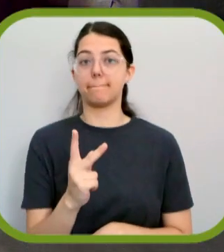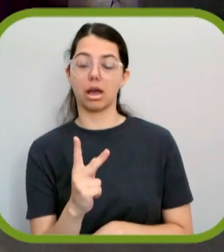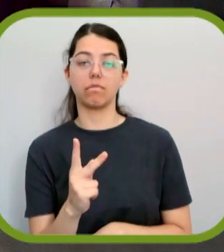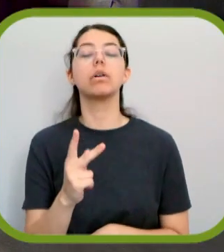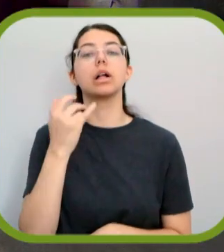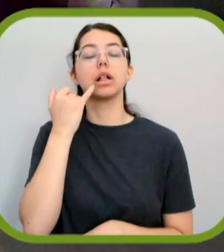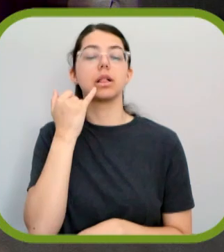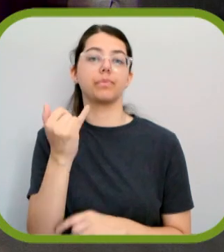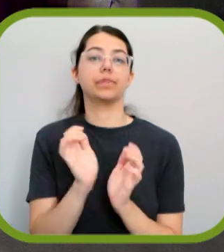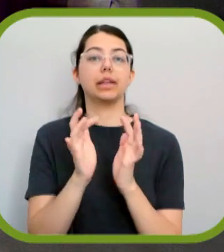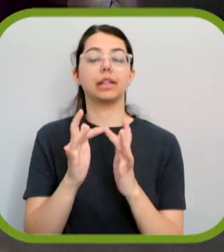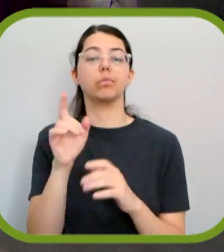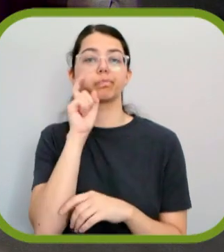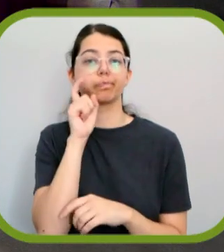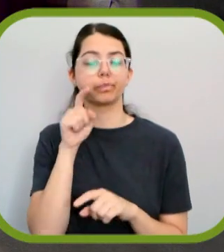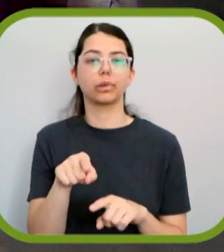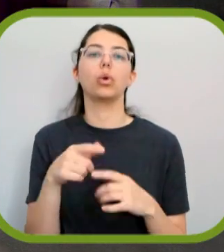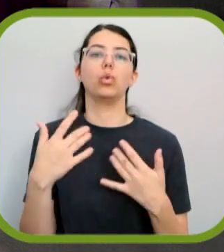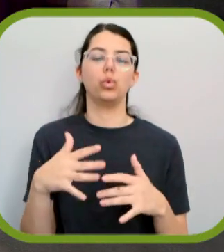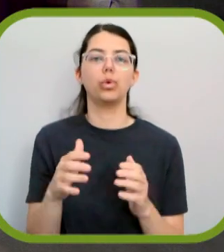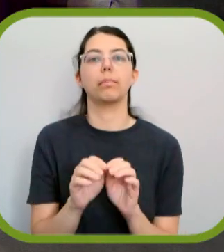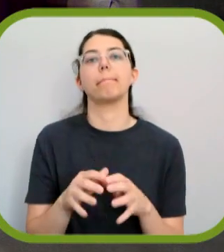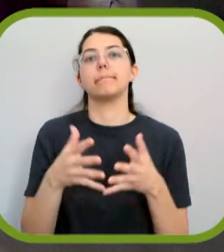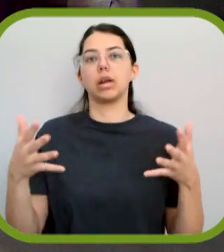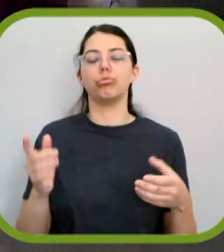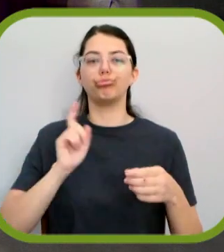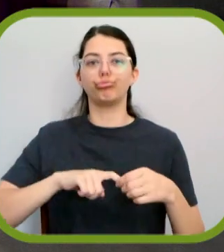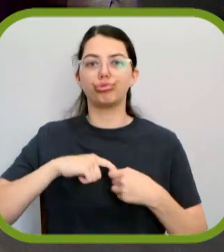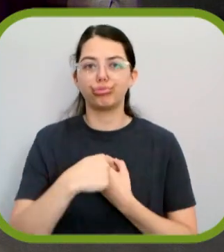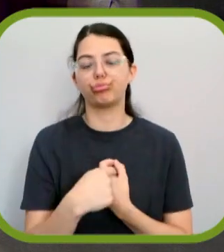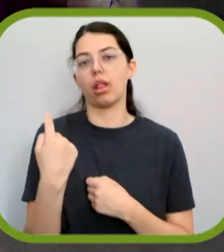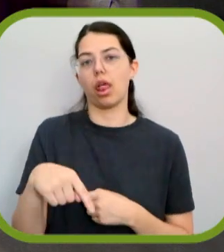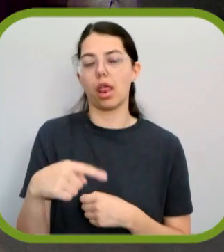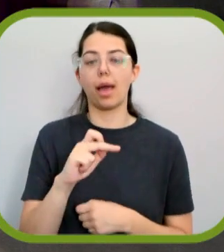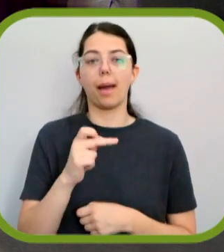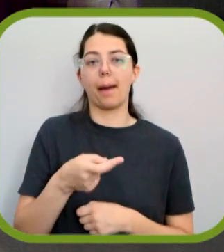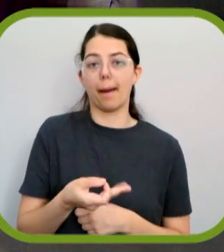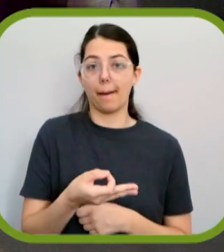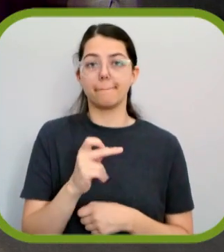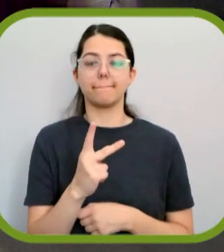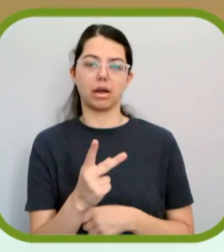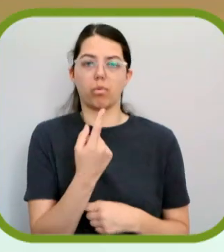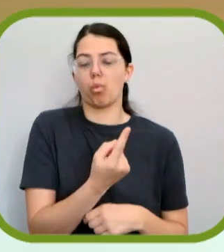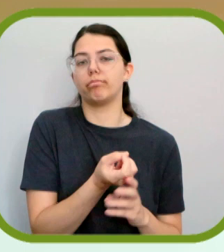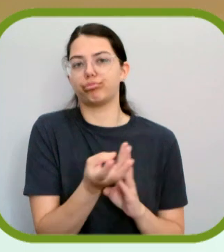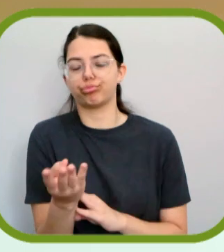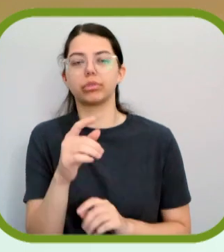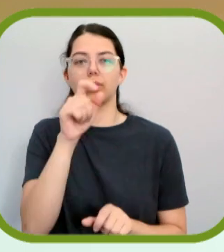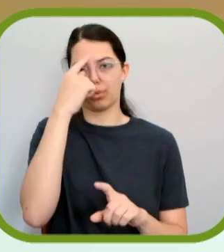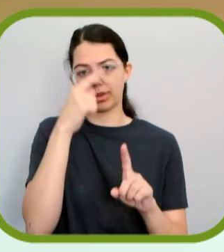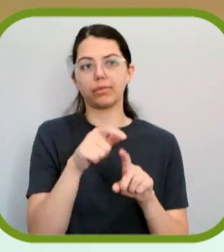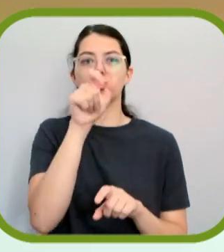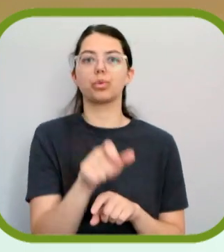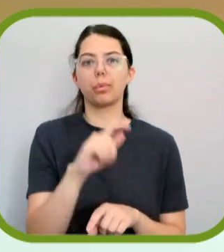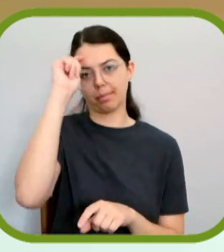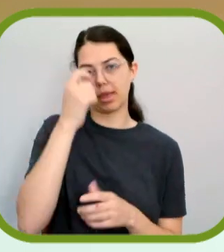E, neste caso, o papel da APAV, a linha Internet Segura em particular, está enquadrada num consórcio maior, que tem dentro desse consórcio vários parceiros. A APAV é um deles